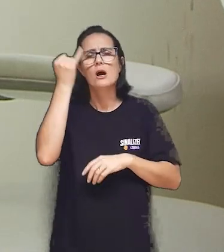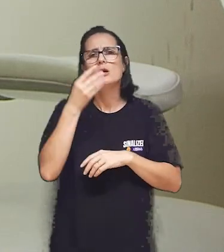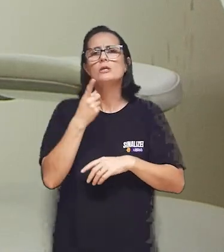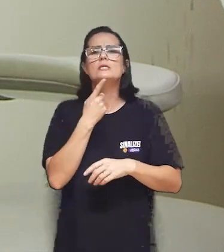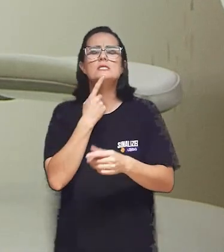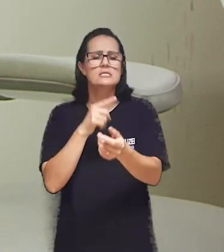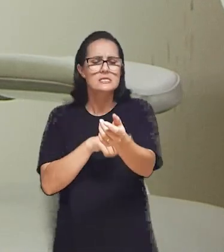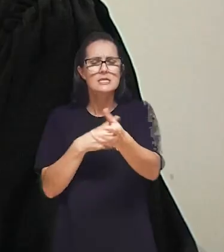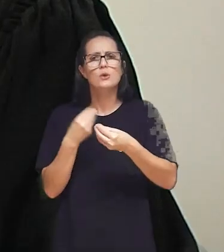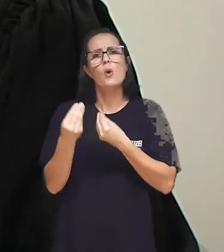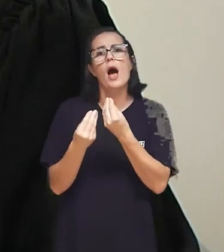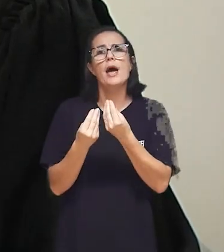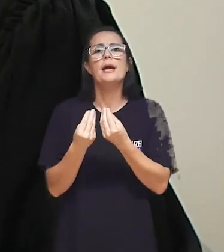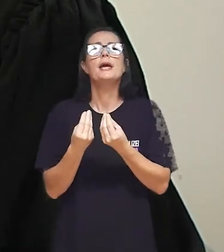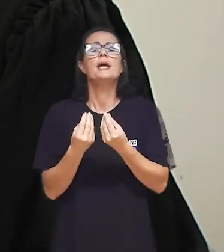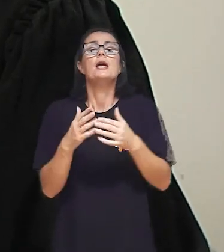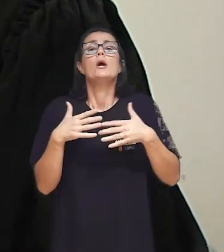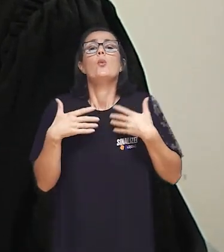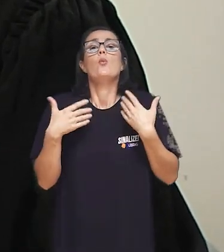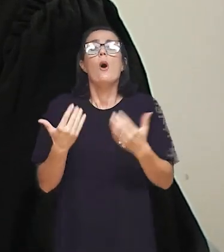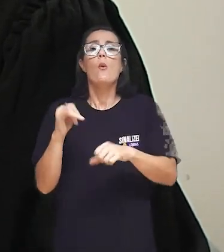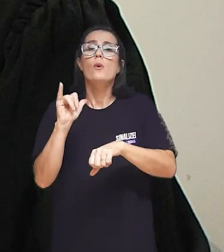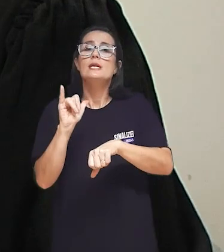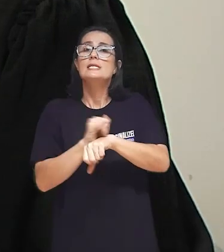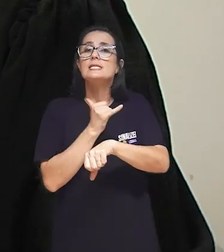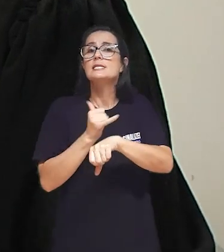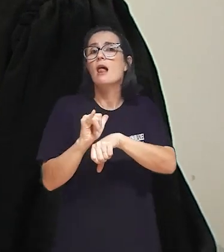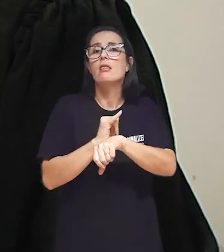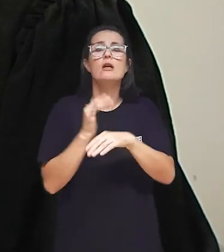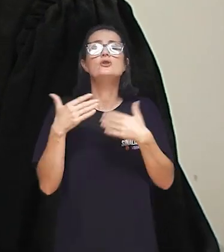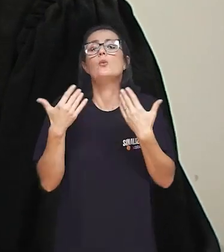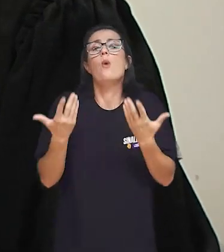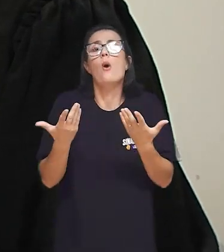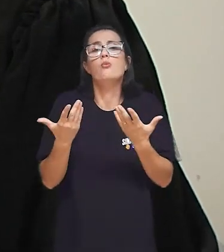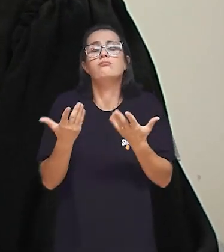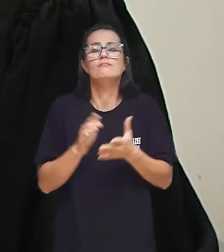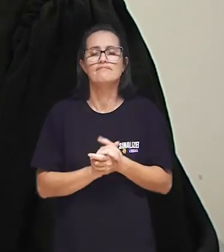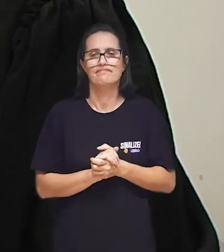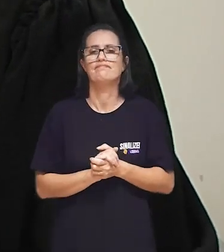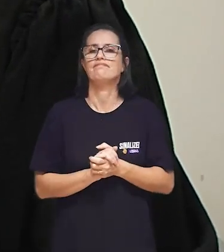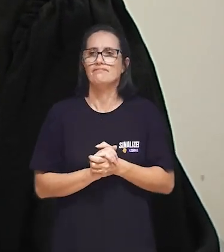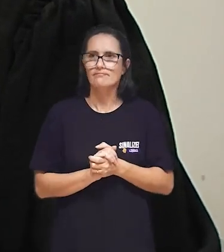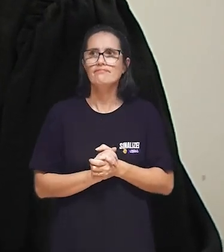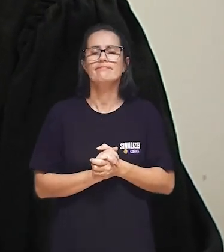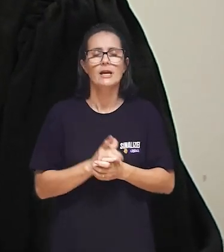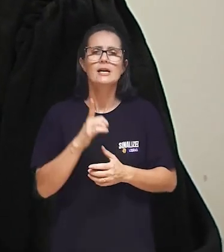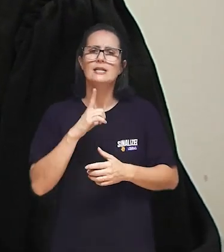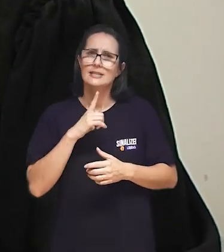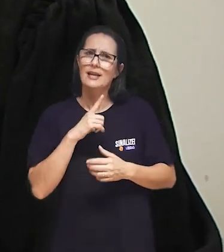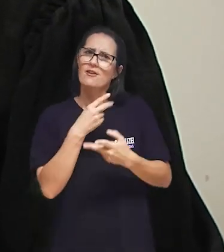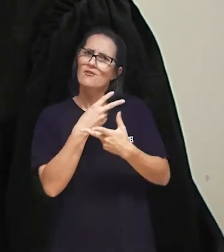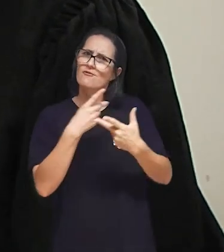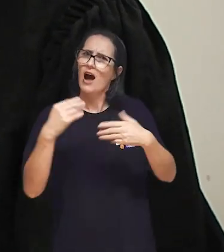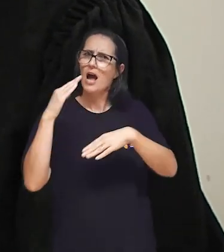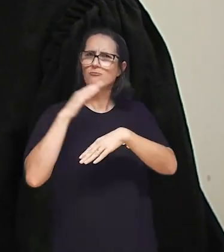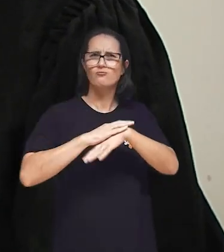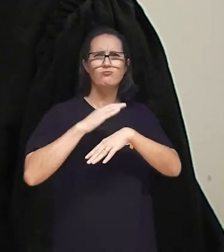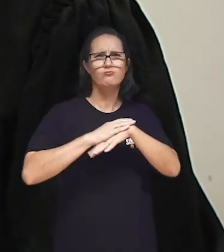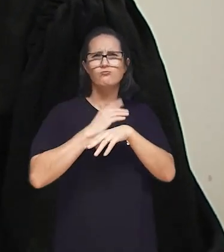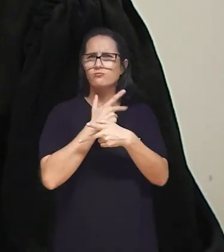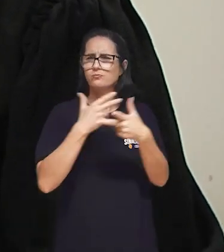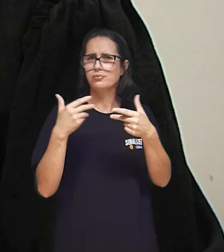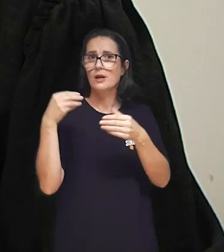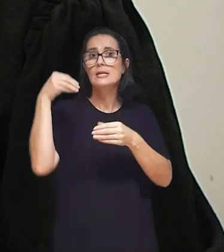essas dificuldades? Então, ótima pergunta, Joel. Nós temos várias e várias ações dentro do